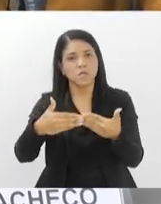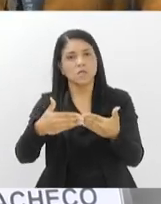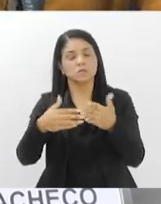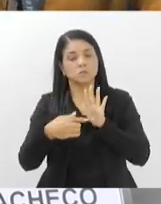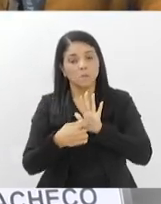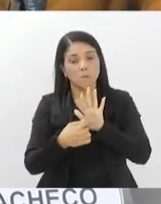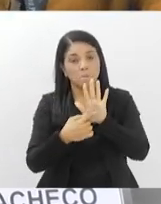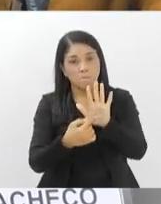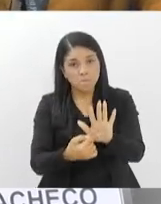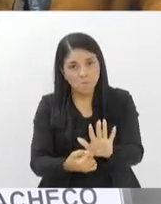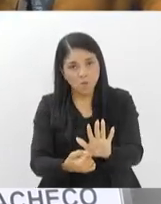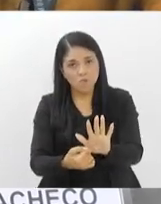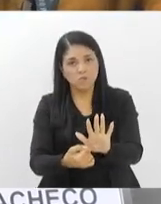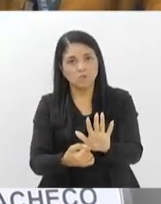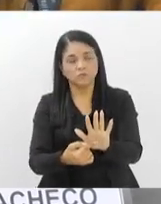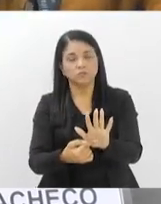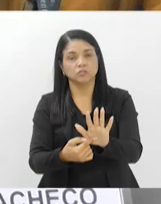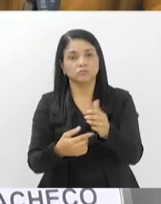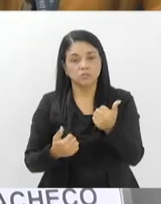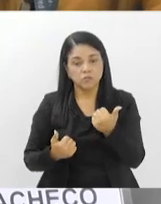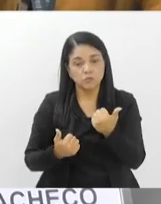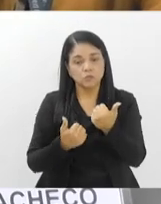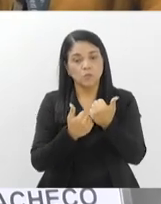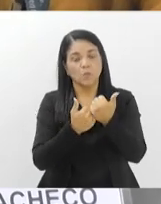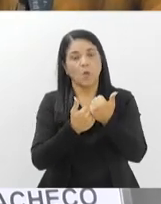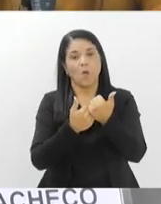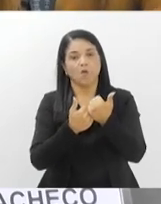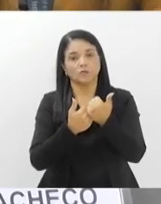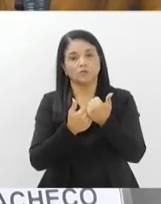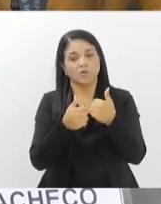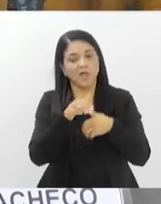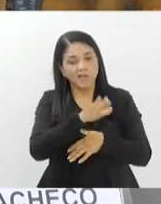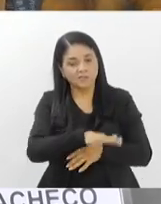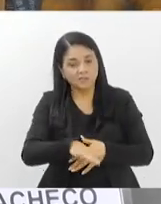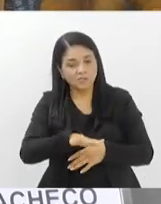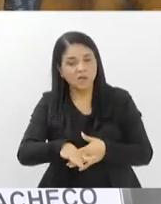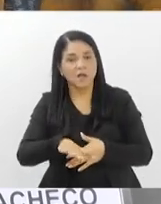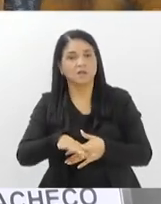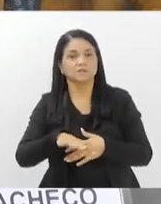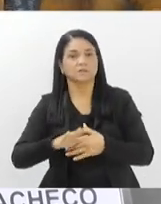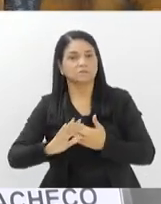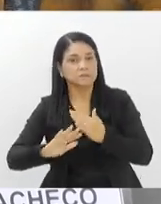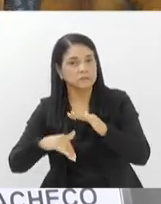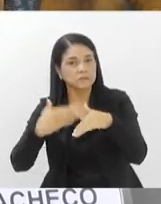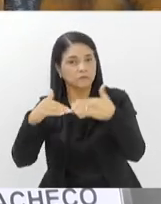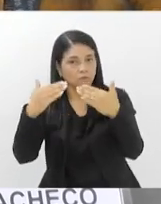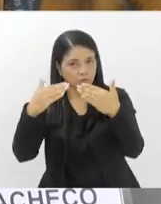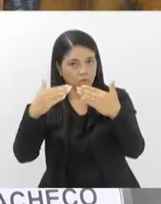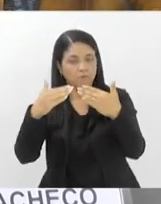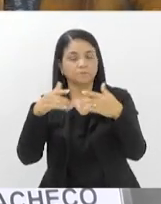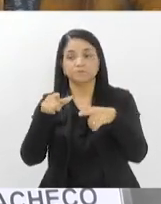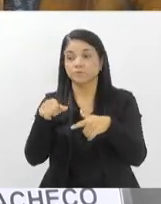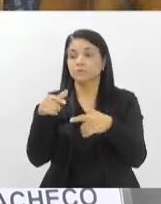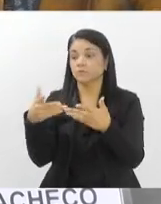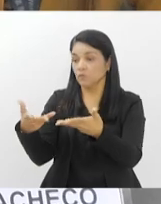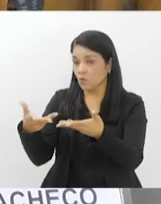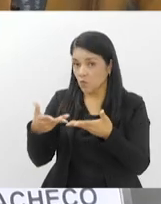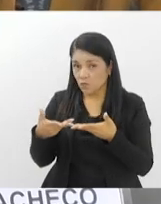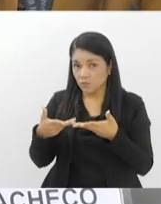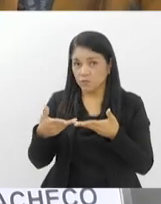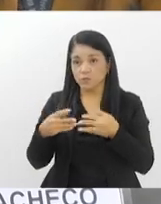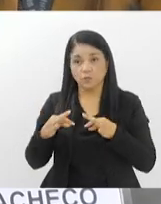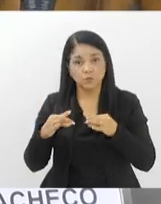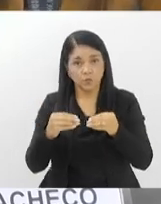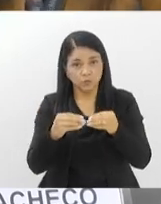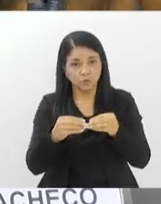mostre e seja, de fato, suporte e ajuda as crianças a se desenvolverem. Agora... Eu convido Vossa Excelência e todos os outros para fazermos